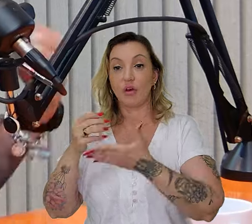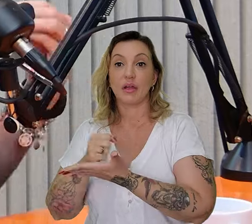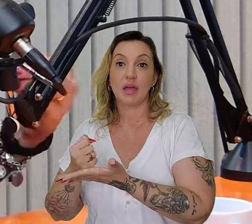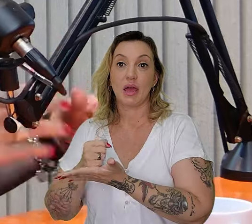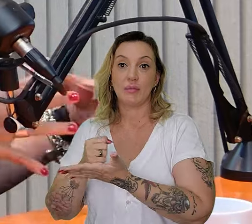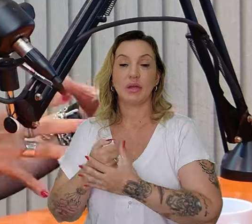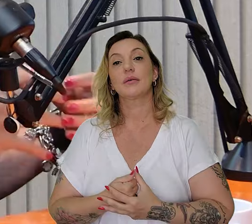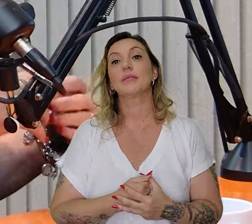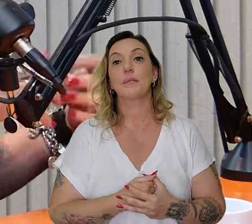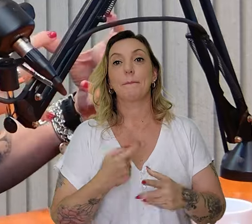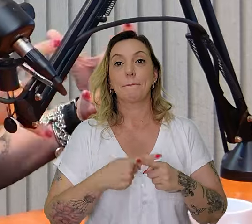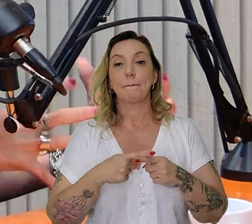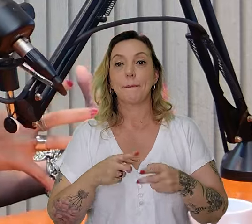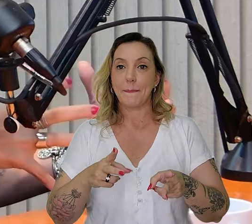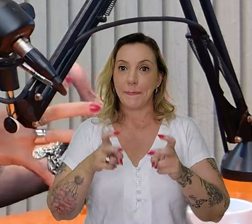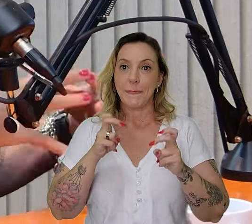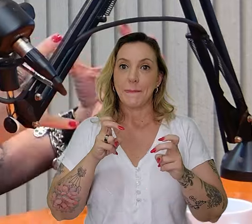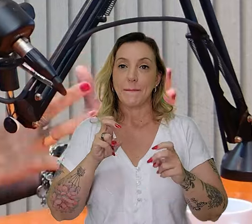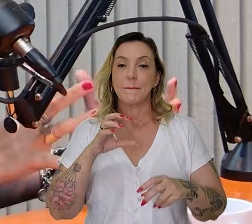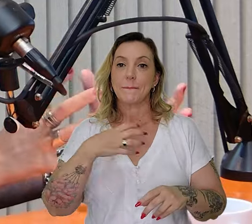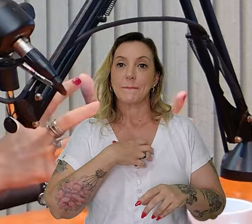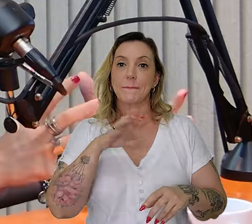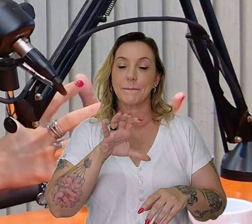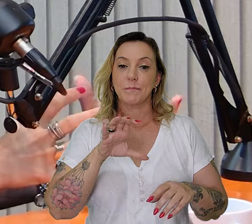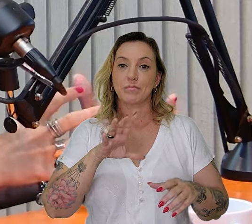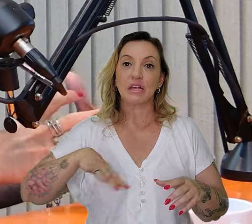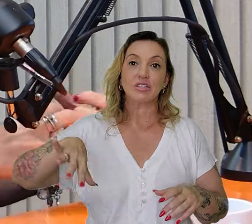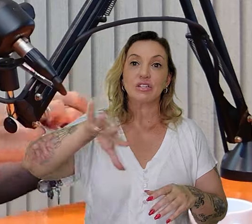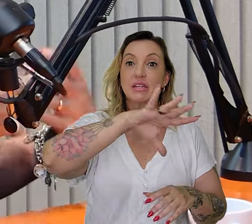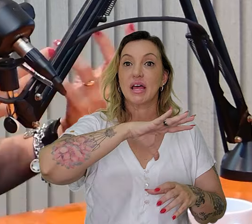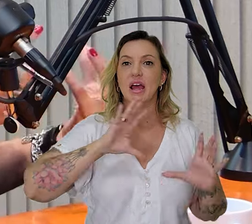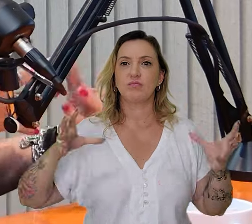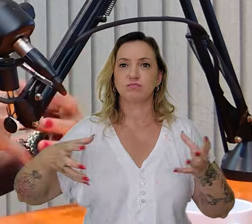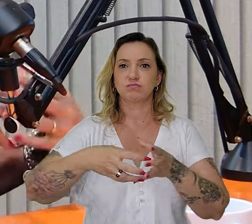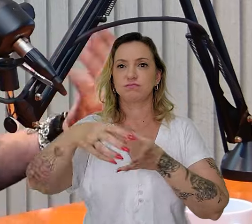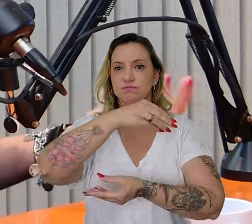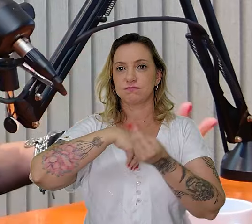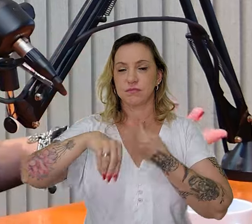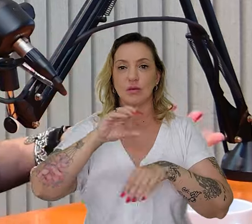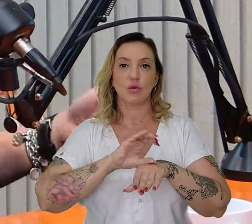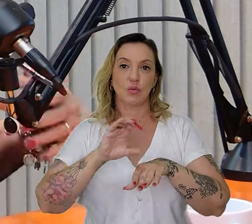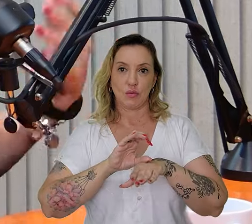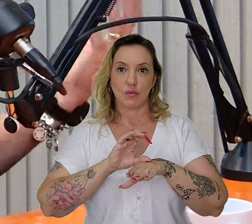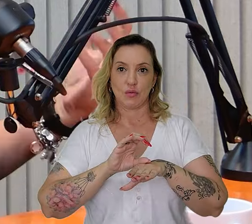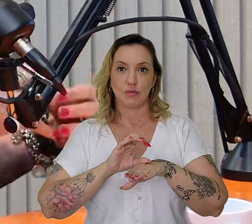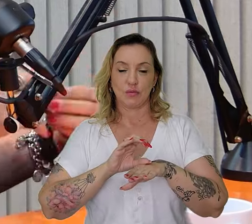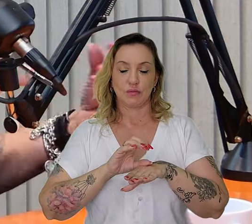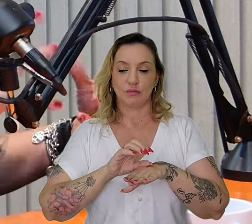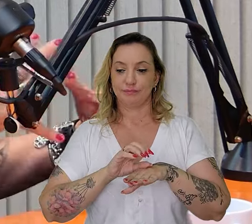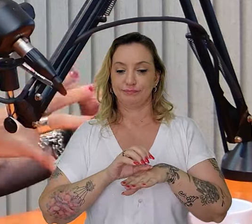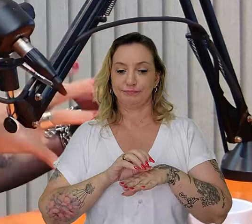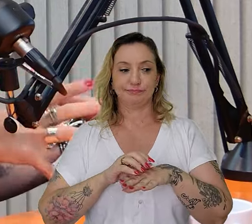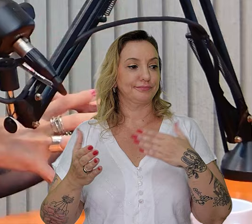o do jeito a gente tava generalista demais naquele curso imagina quando você compara com o Brasil né A